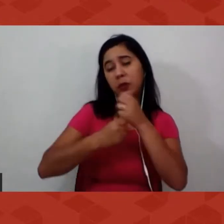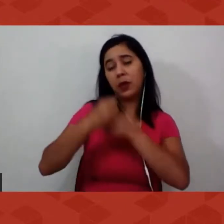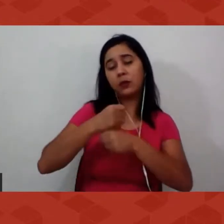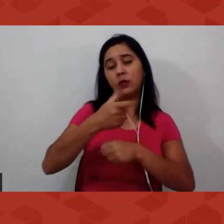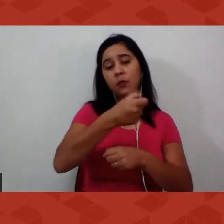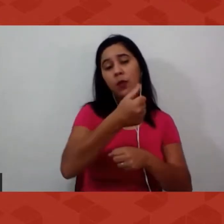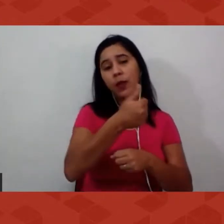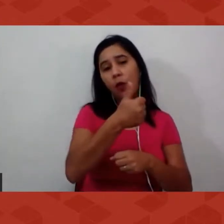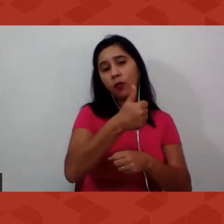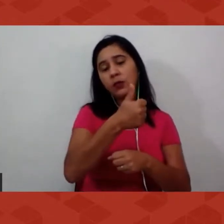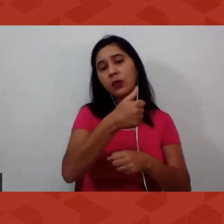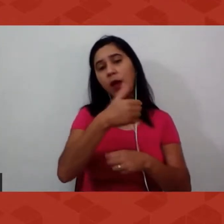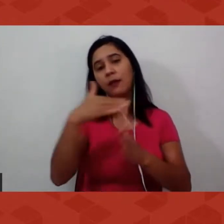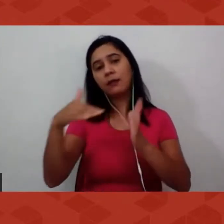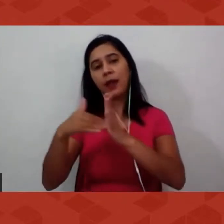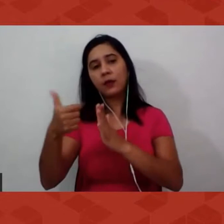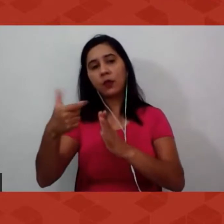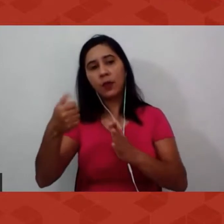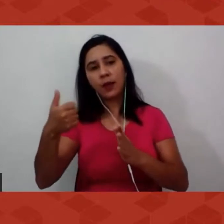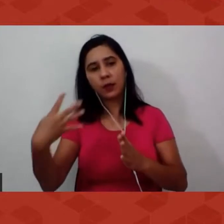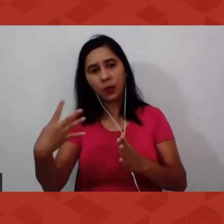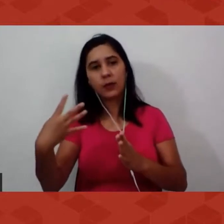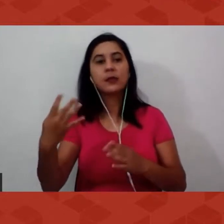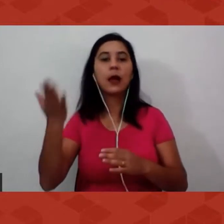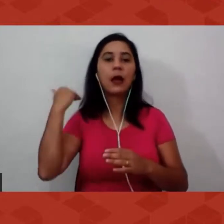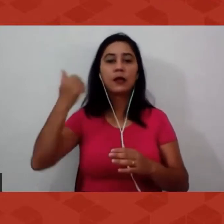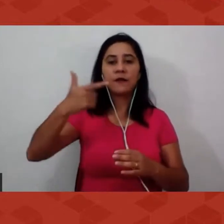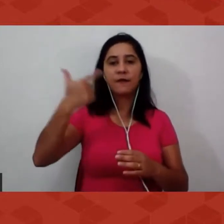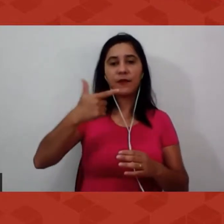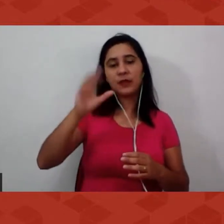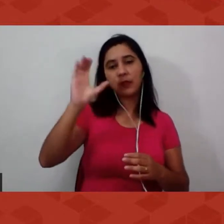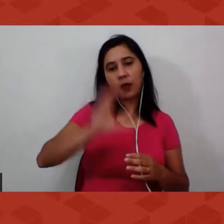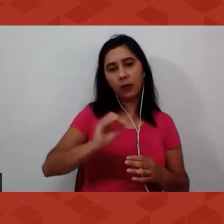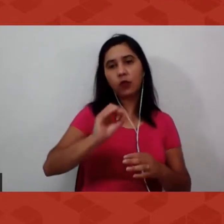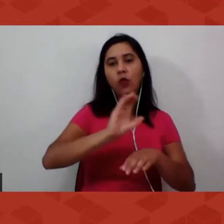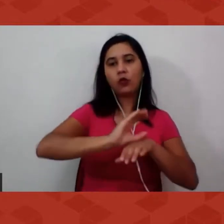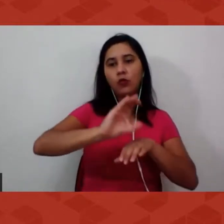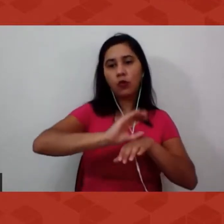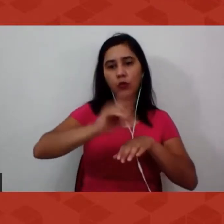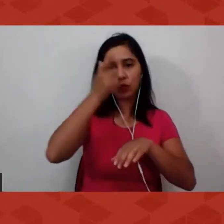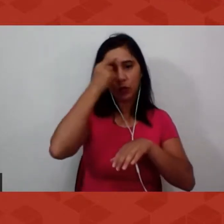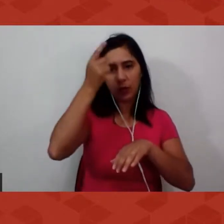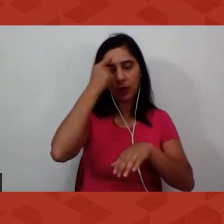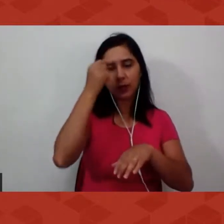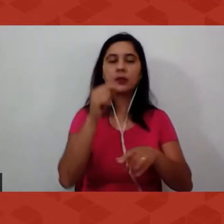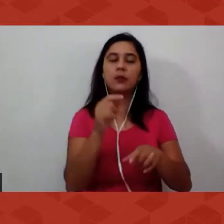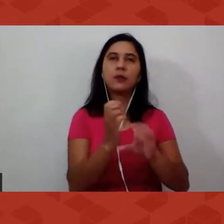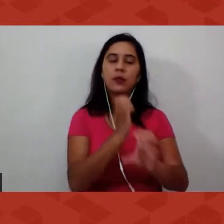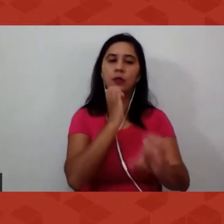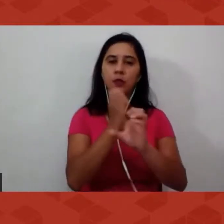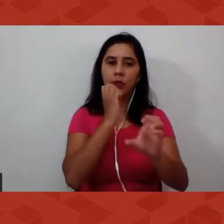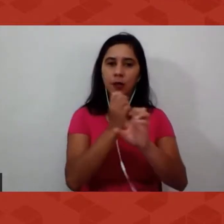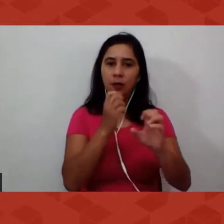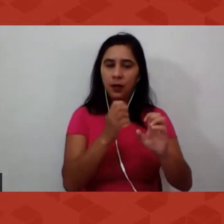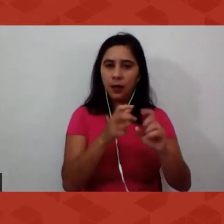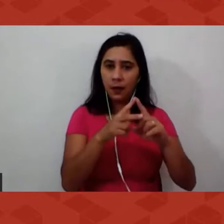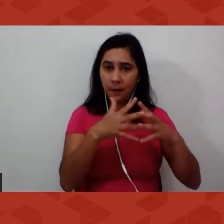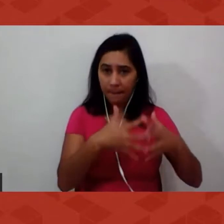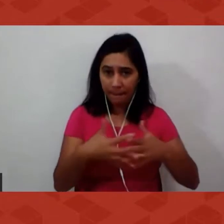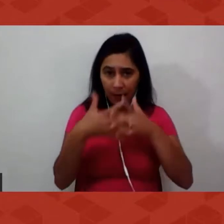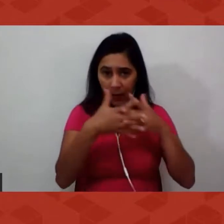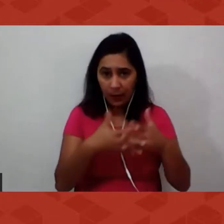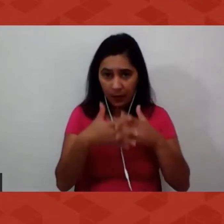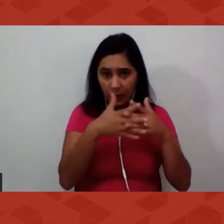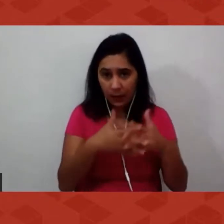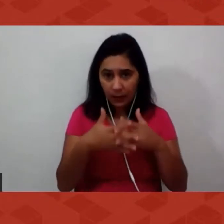Foi vice-coordenador em 2014 do curso de graduação em Engenharia Mecânica da UFSCar e